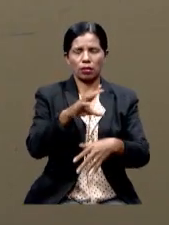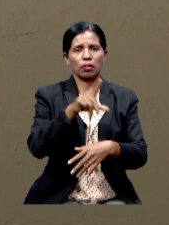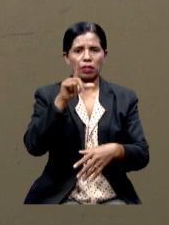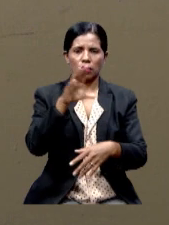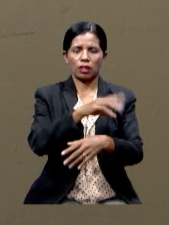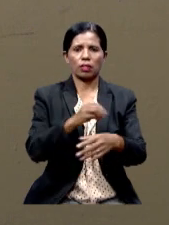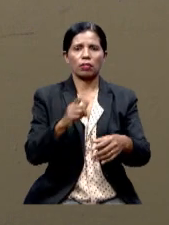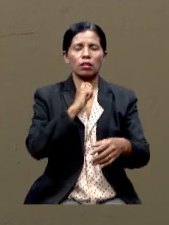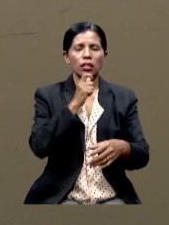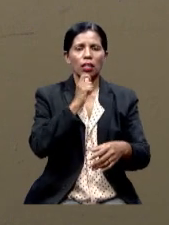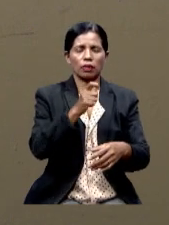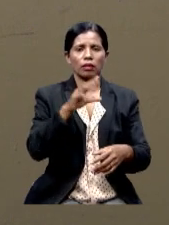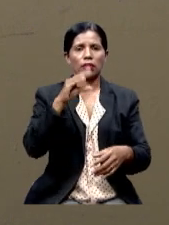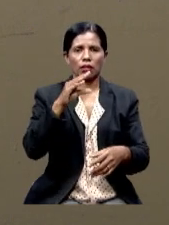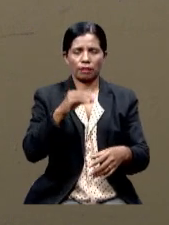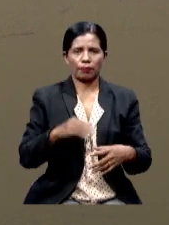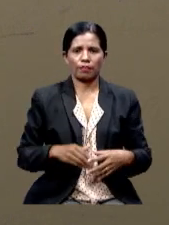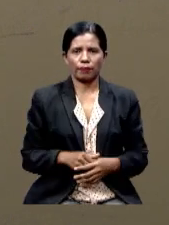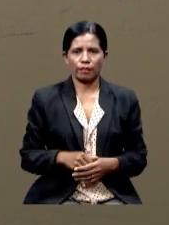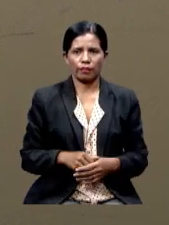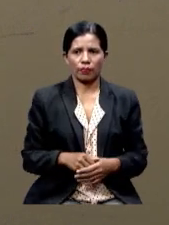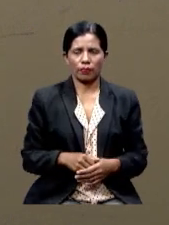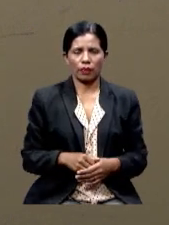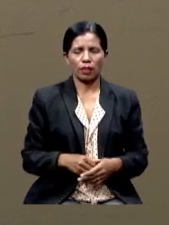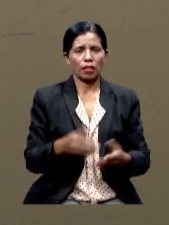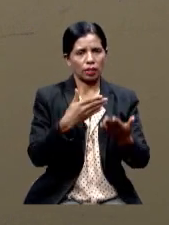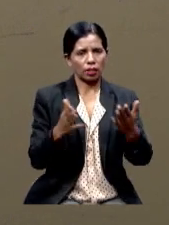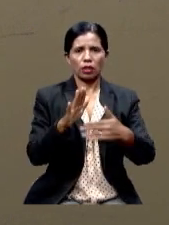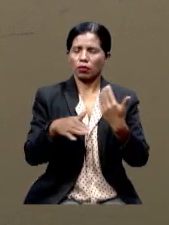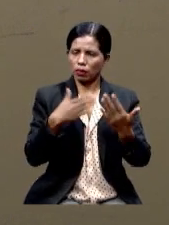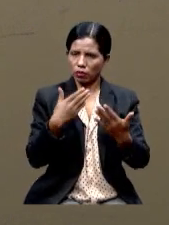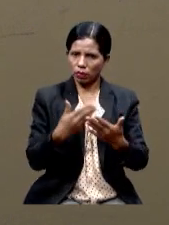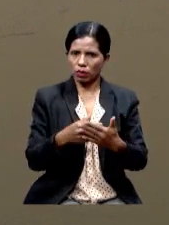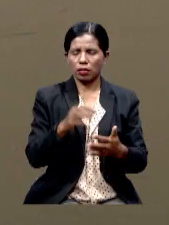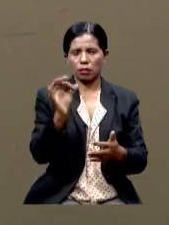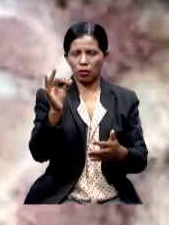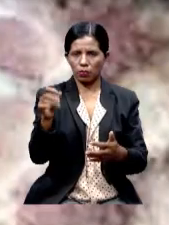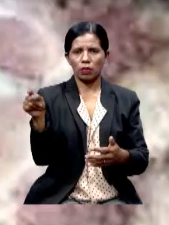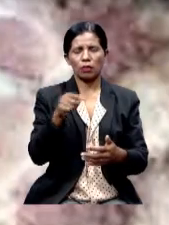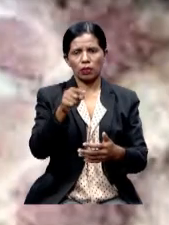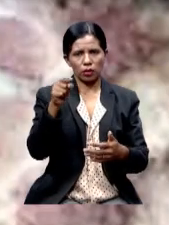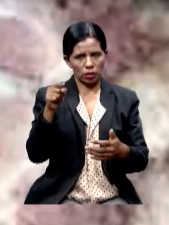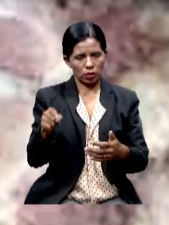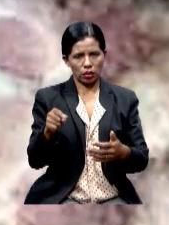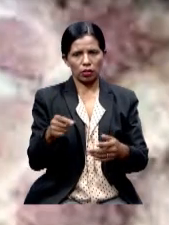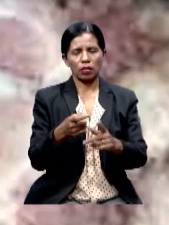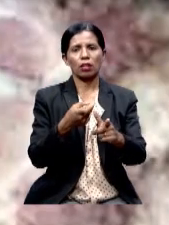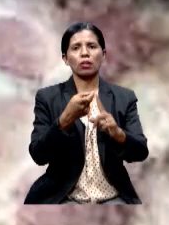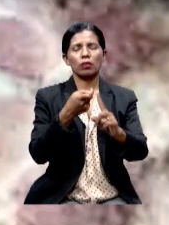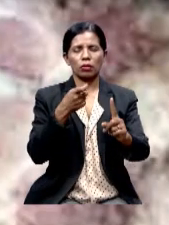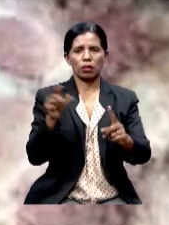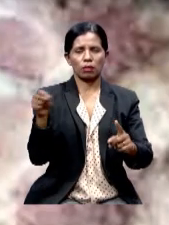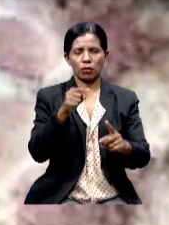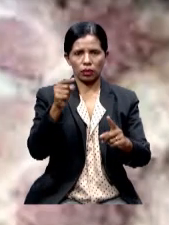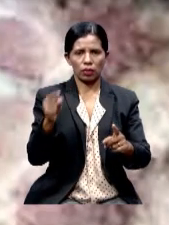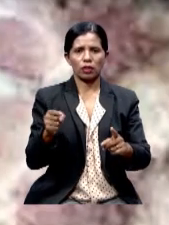dados análise estudo do parte fez be produto alimentar ser ne quase 90% ne importado. Agora, os produto hirak ne